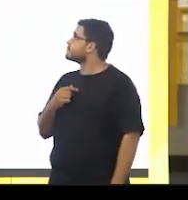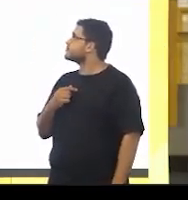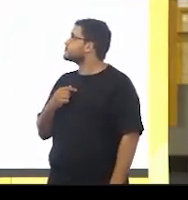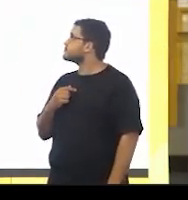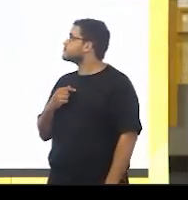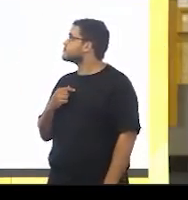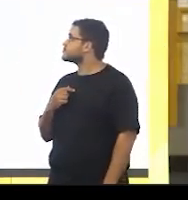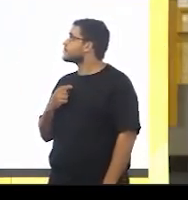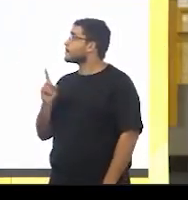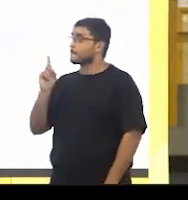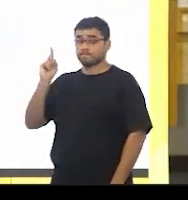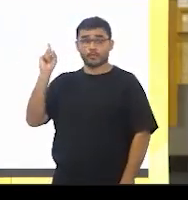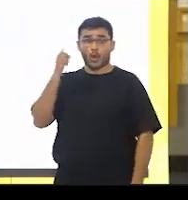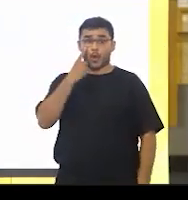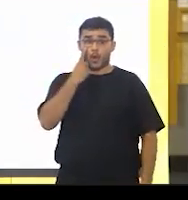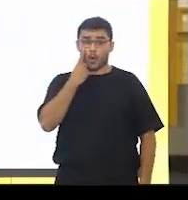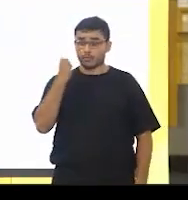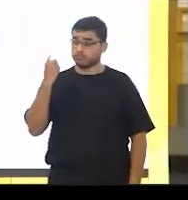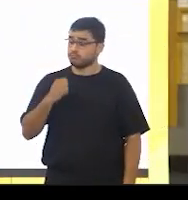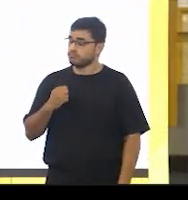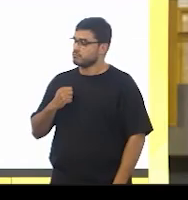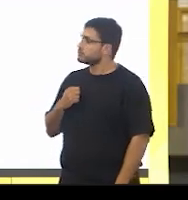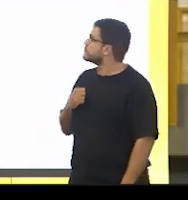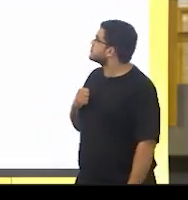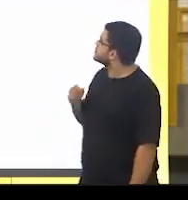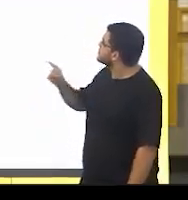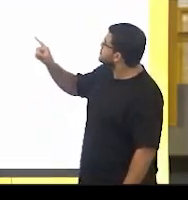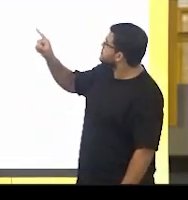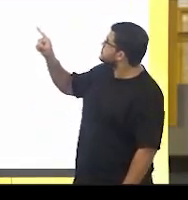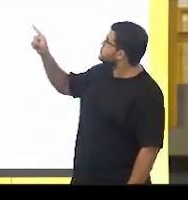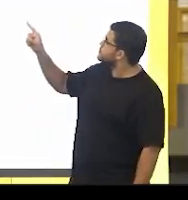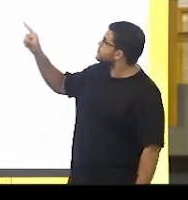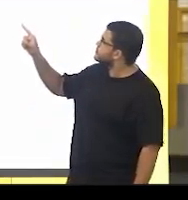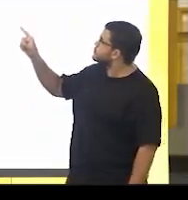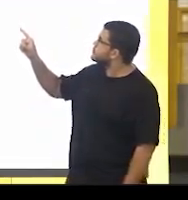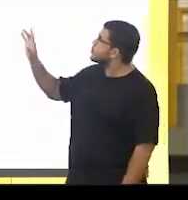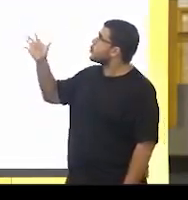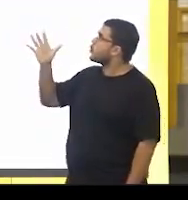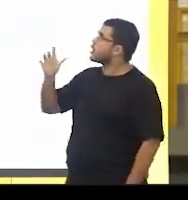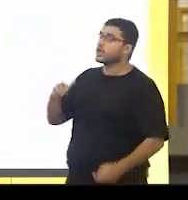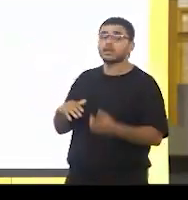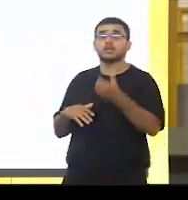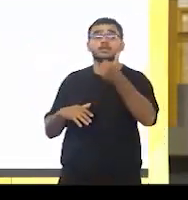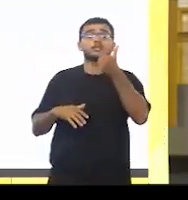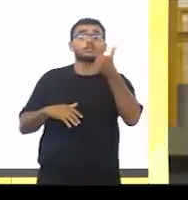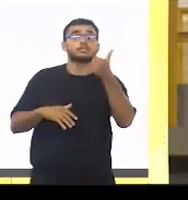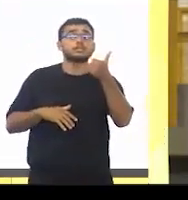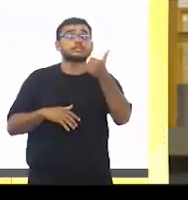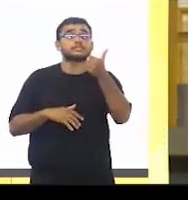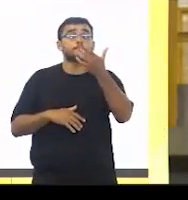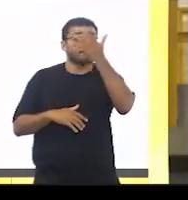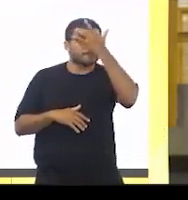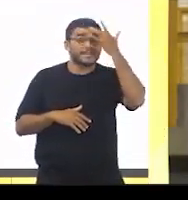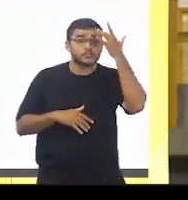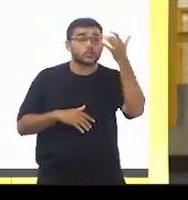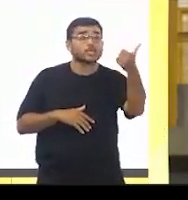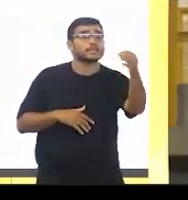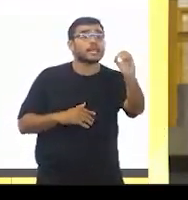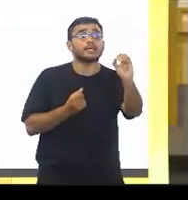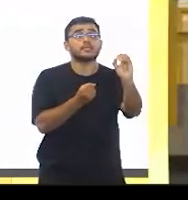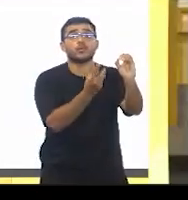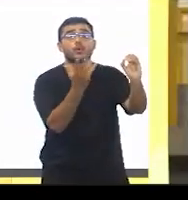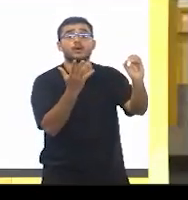Pronto. Se você pegar essa última tabela aqui, ó, somente 10 participantes acertaram as